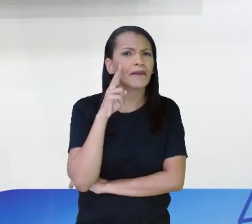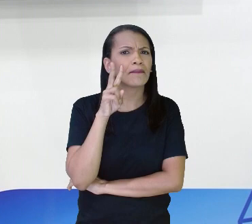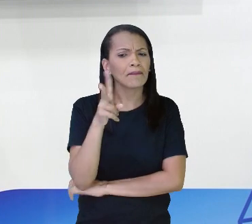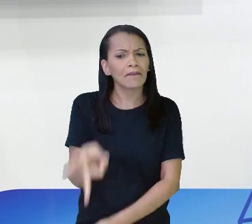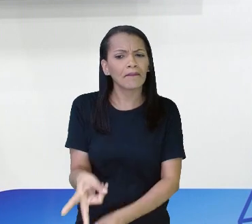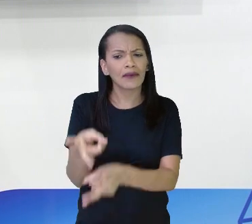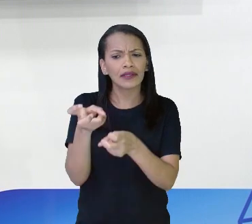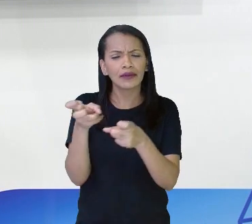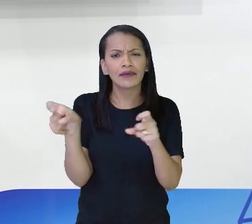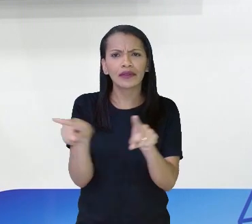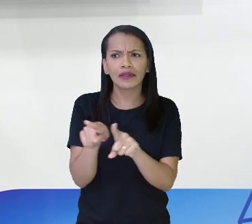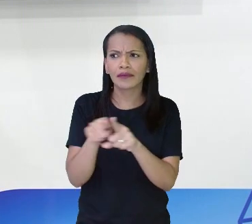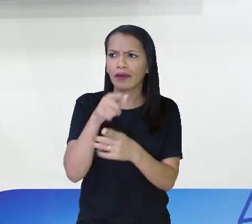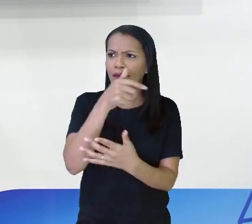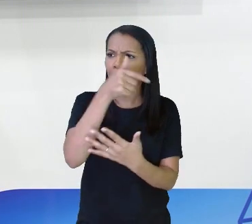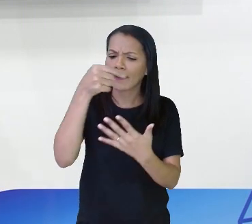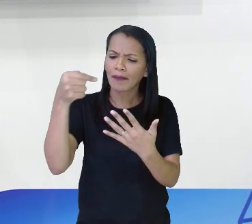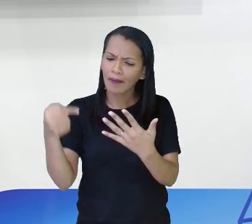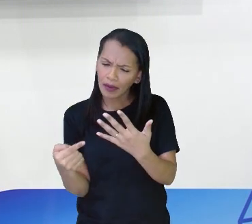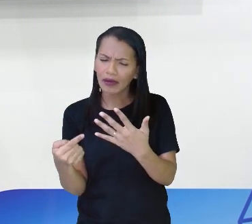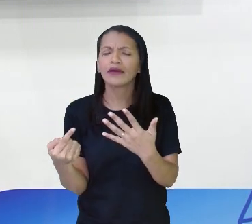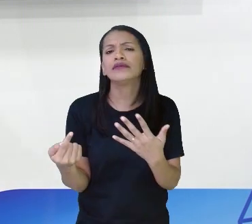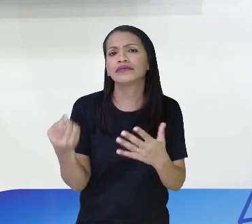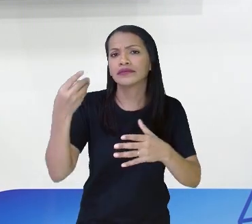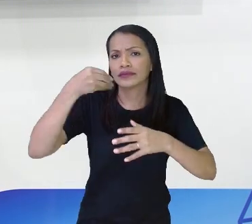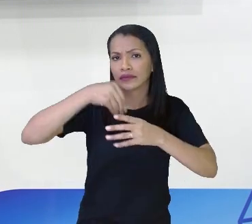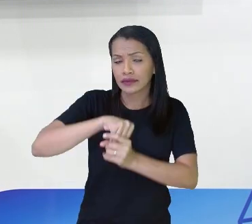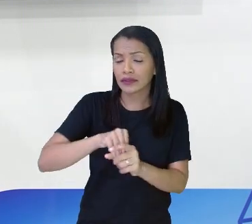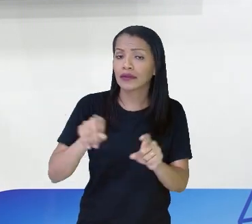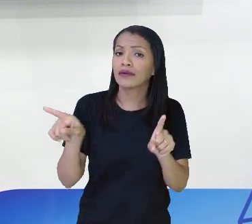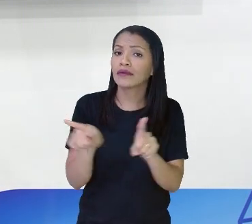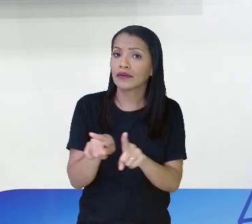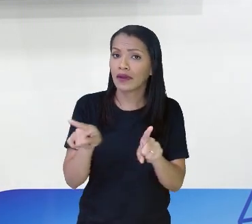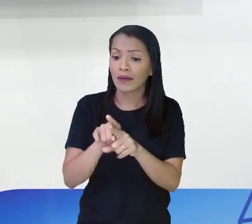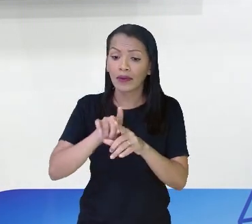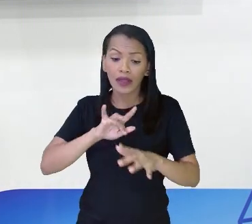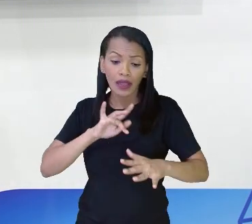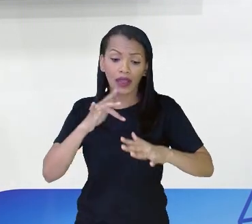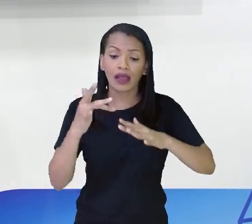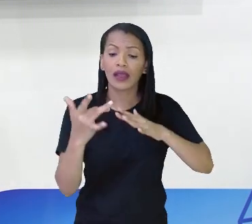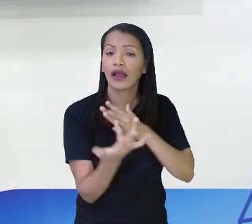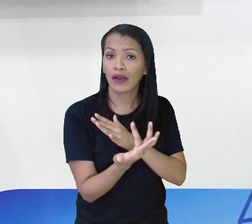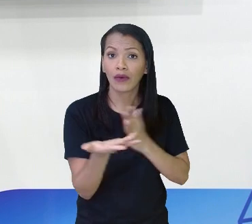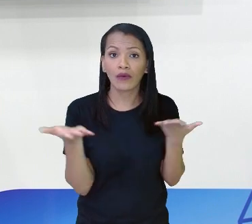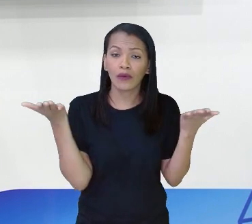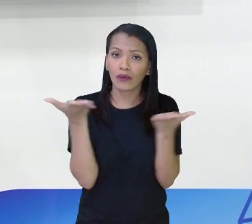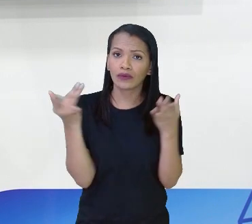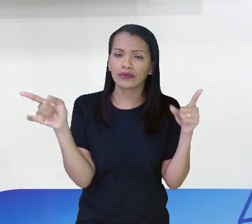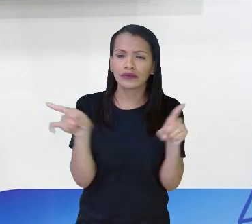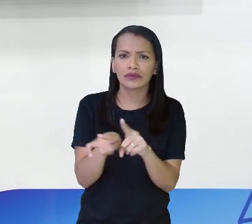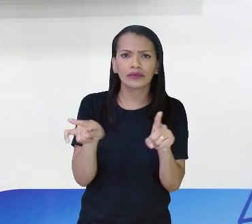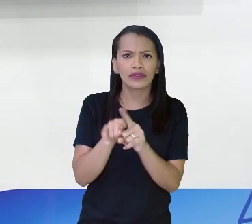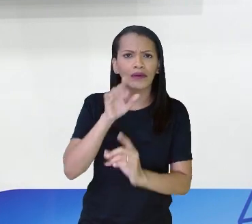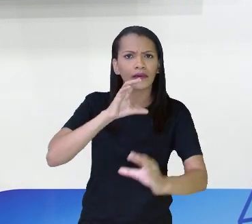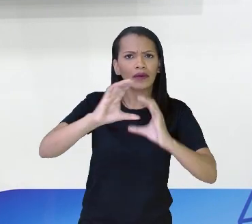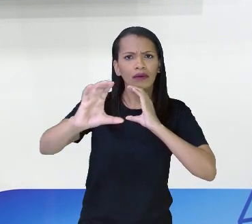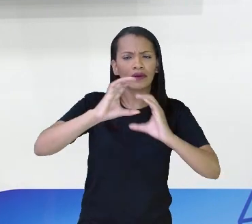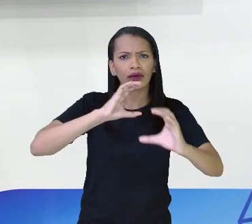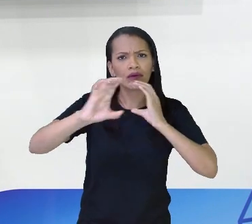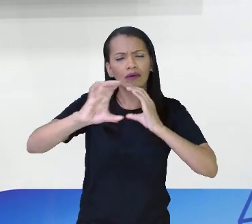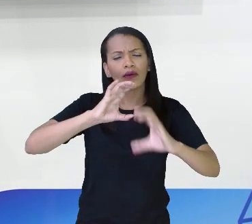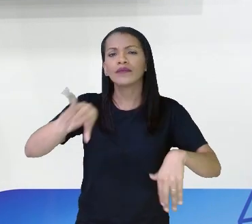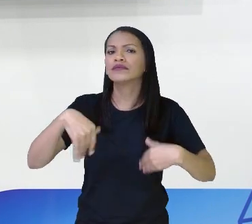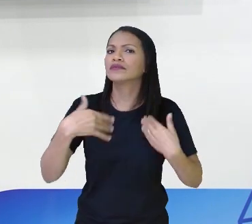dentre outros. E dentro desses outros, nós temos as redes sociais, que hoje também é um canal, são